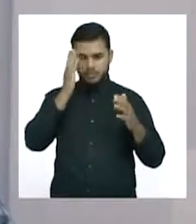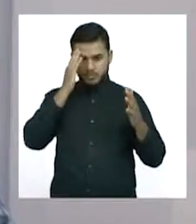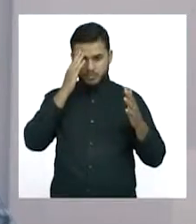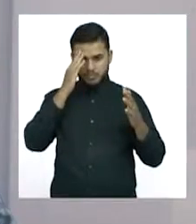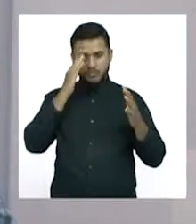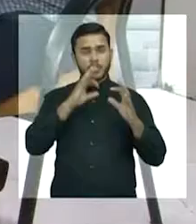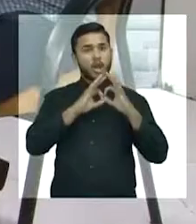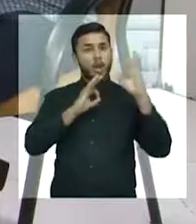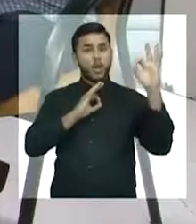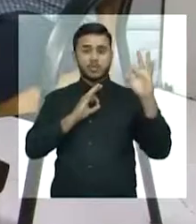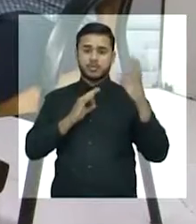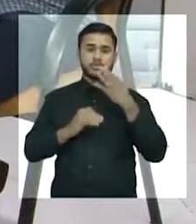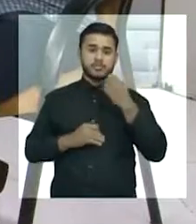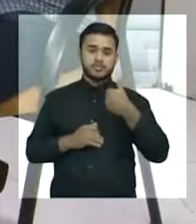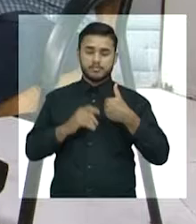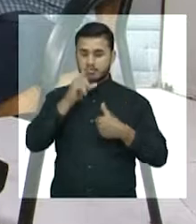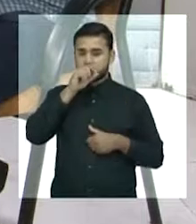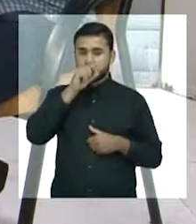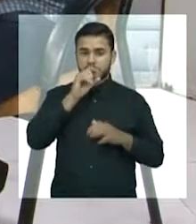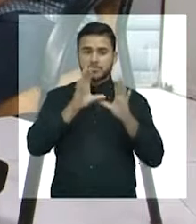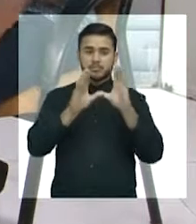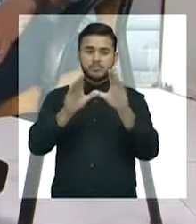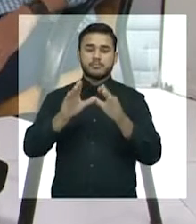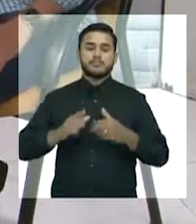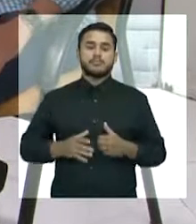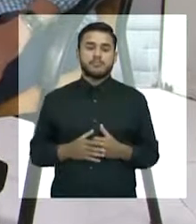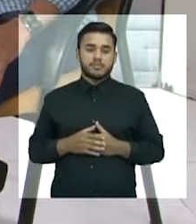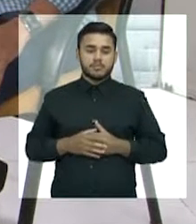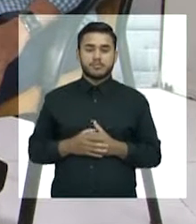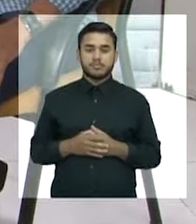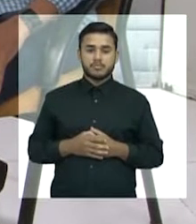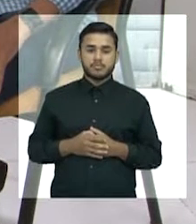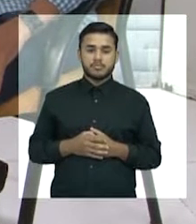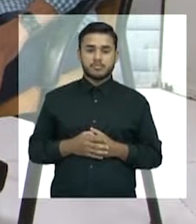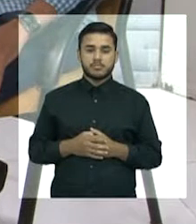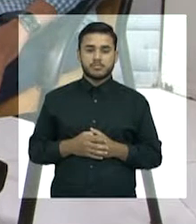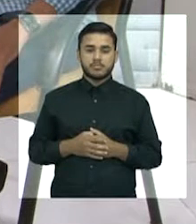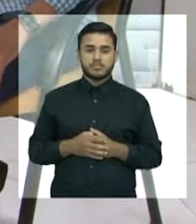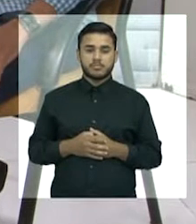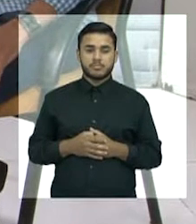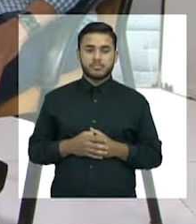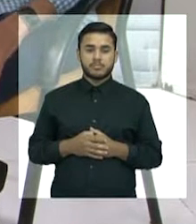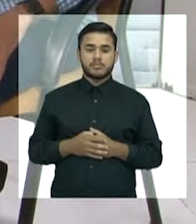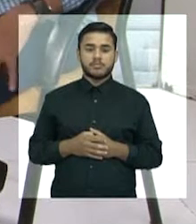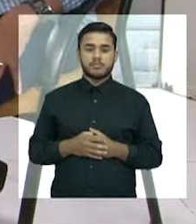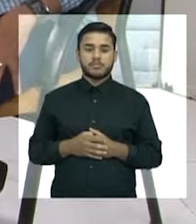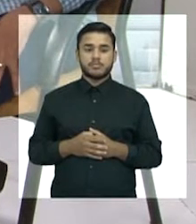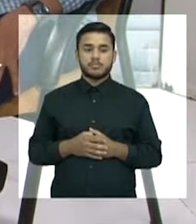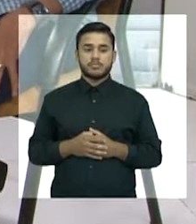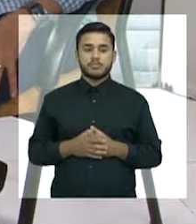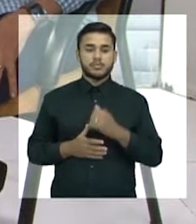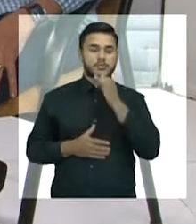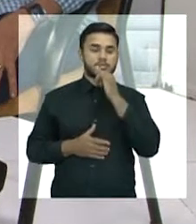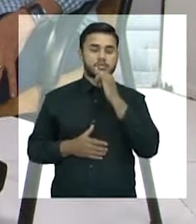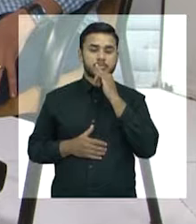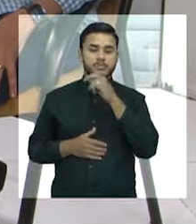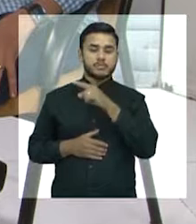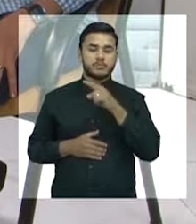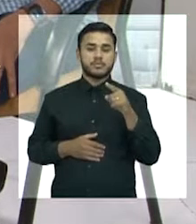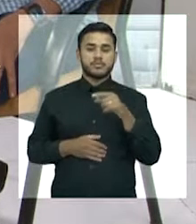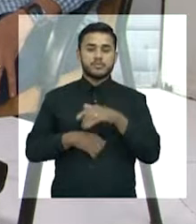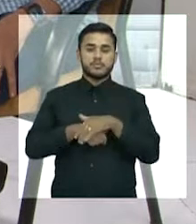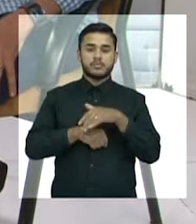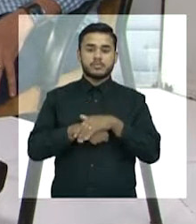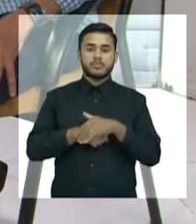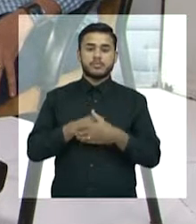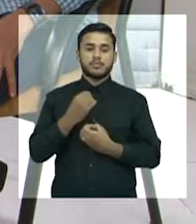com a gente. Muito bom. Agora, o poder público tem, assim, por exemplo, em relação ao controle de cães e gatos de